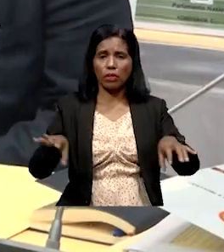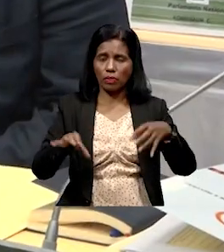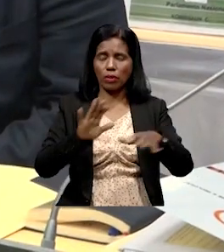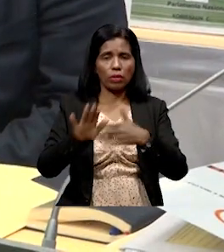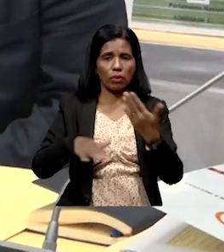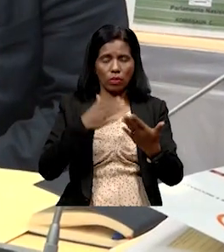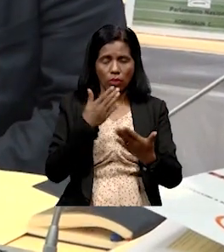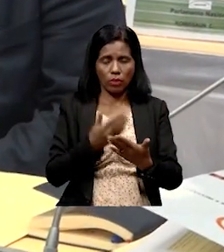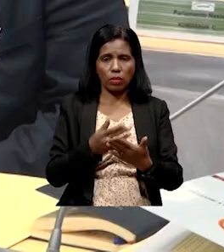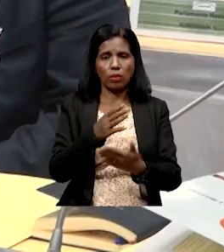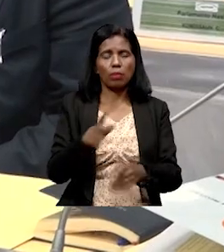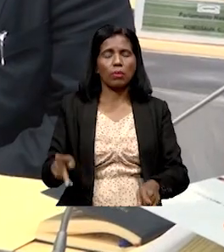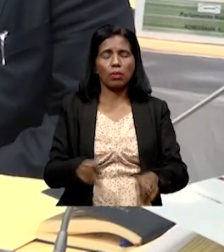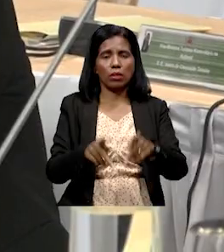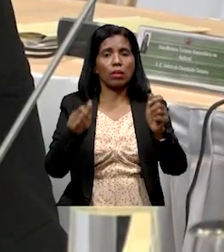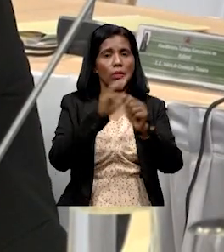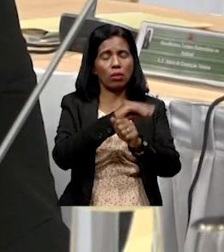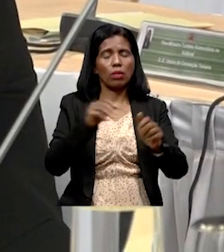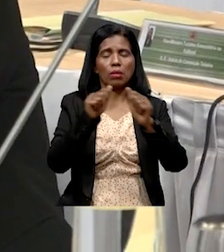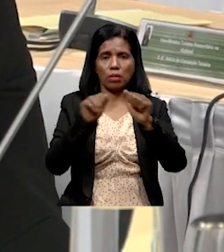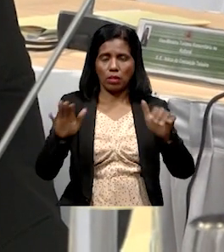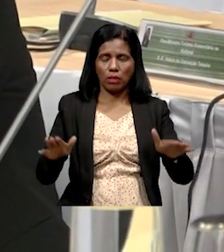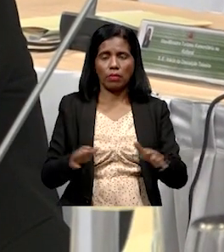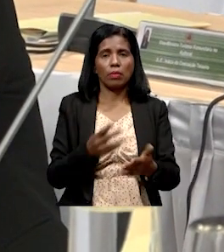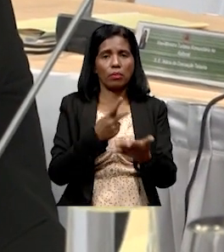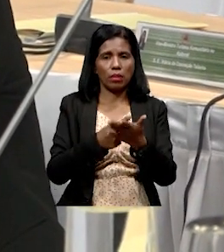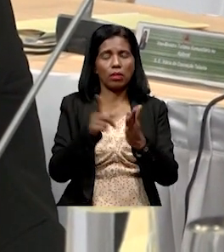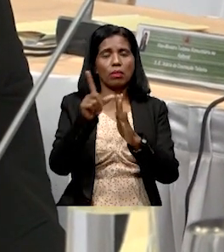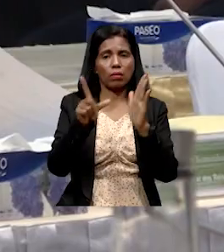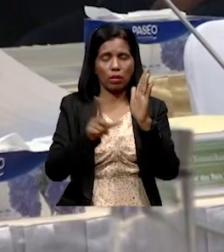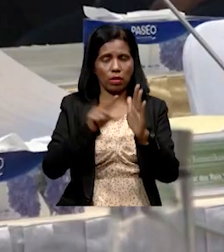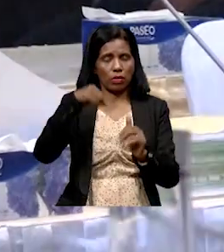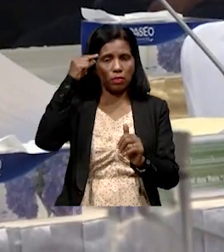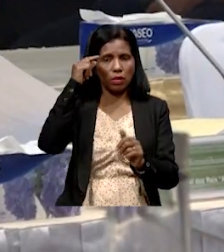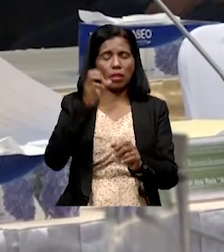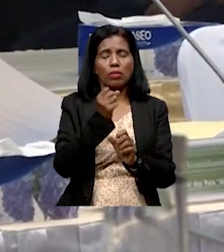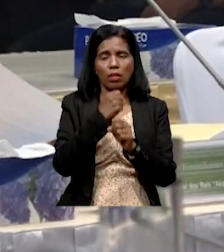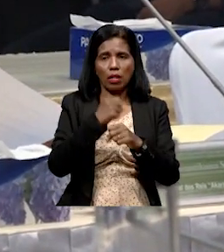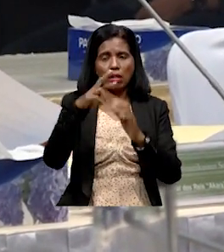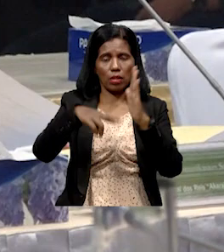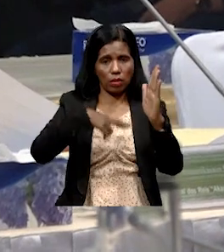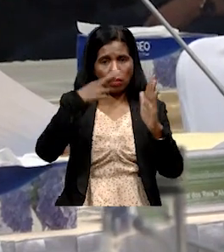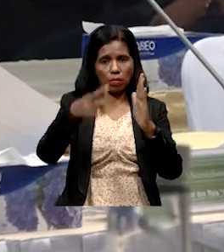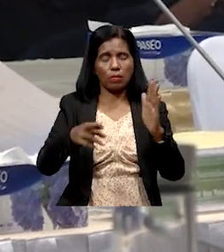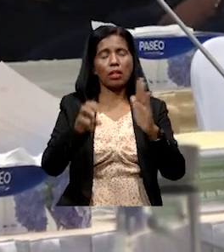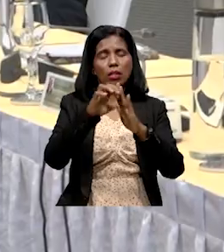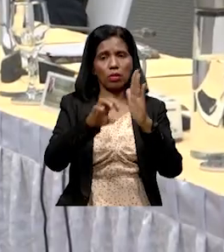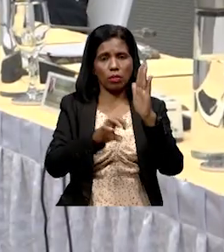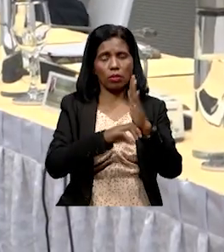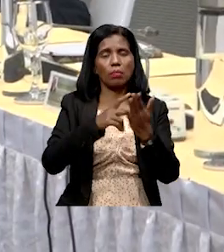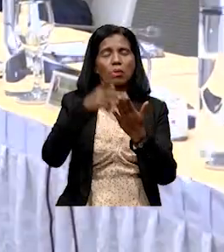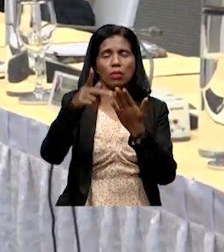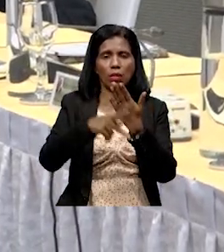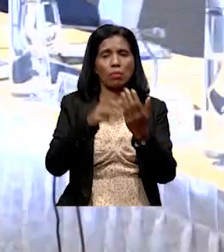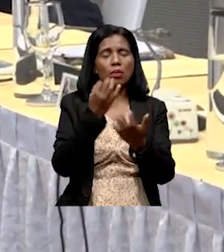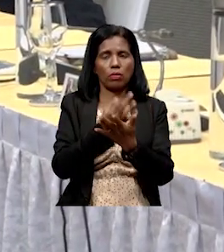entidade setor público administrativo nian no projeto decreto governo ne atualo regulamentação ba estrutura programa orçamental